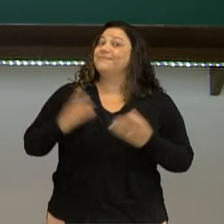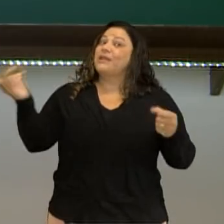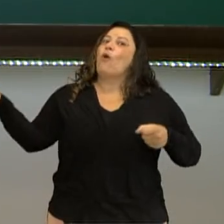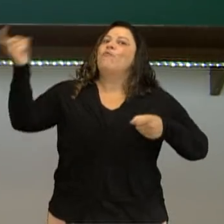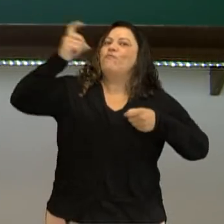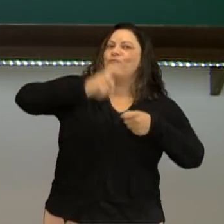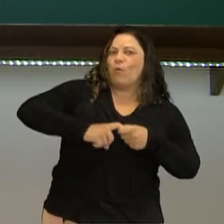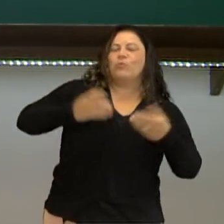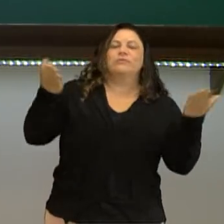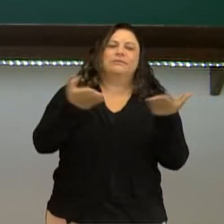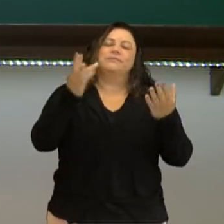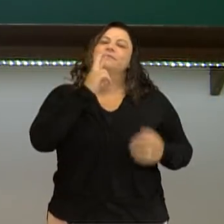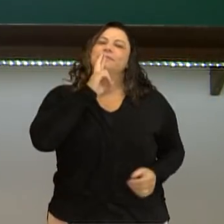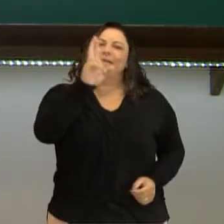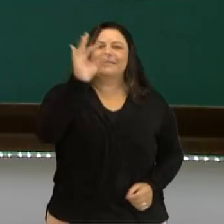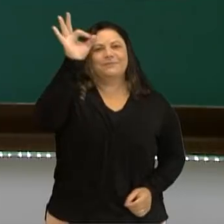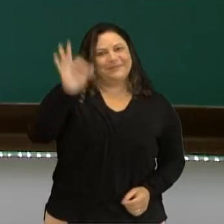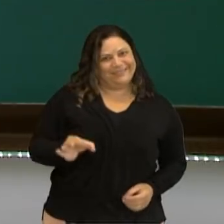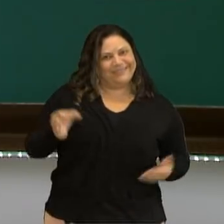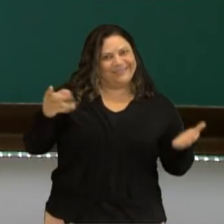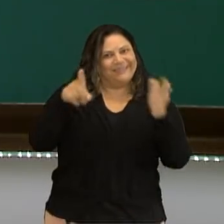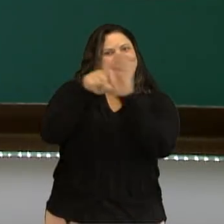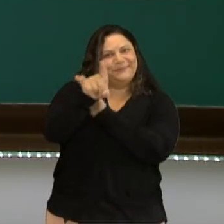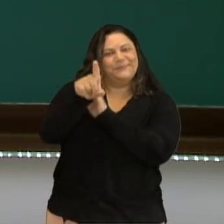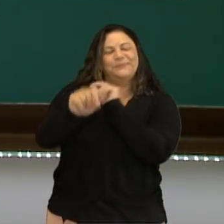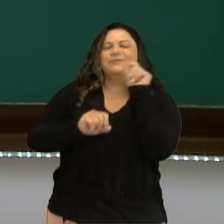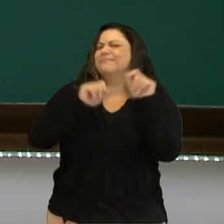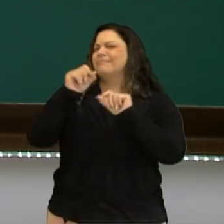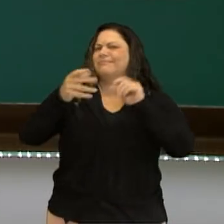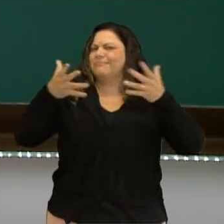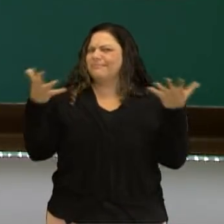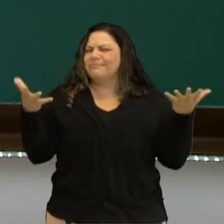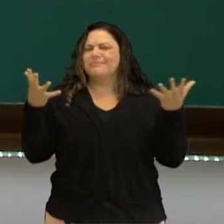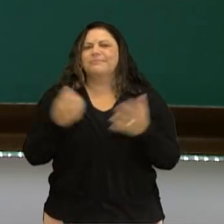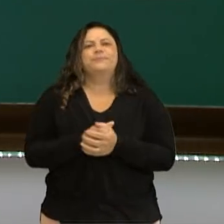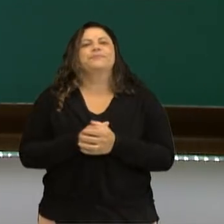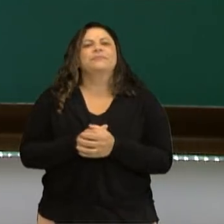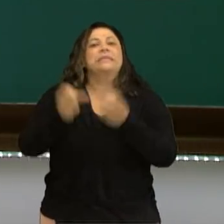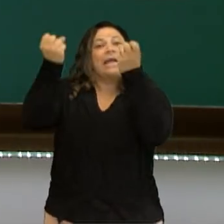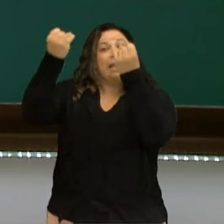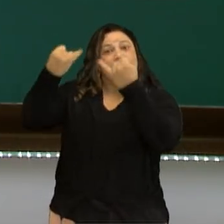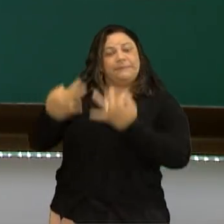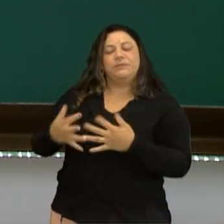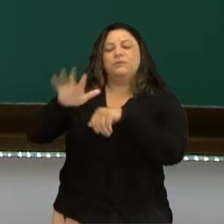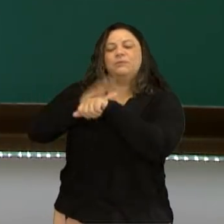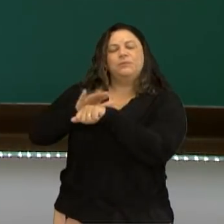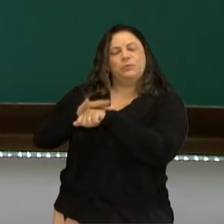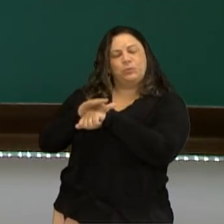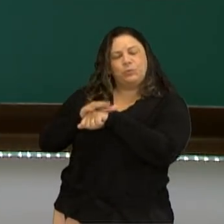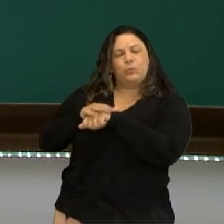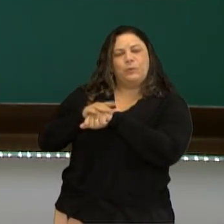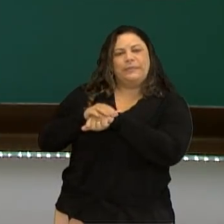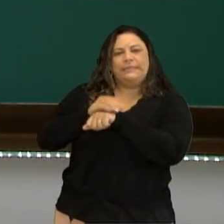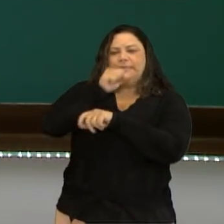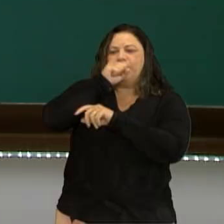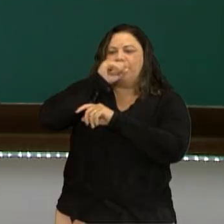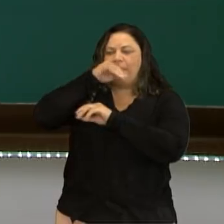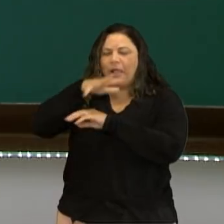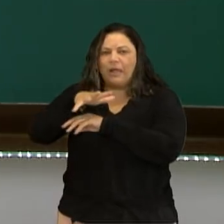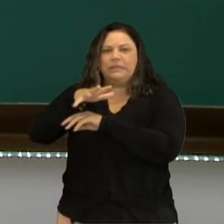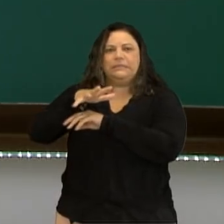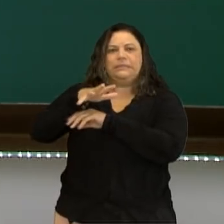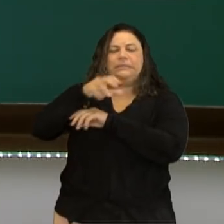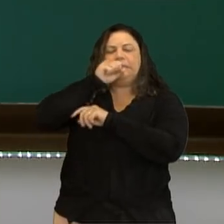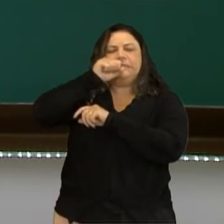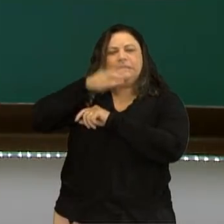Voltamos para ver a resposta correta do nosso quiz? E aí, quando nós falamos em doenças transmitidas por gotículas de saliva